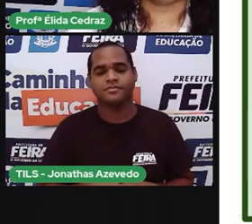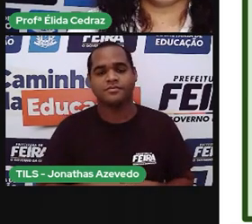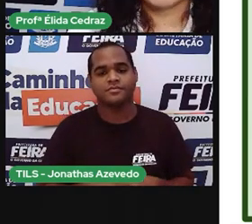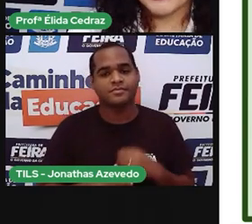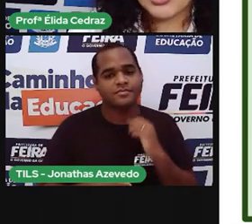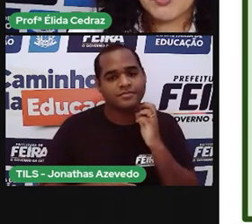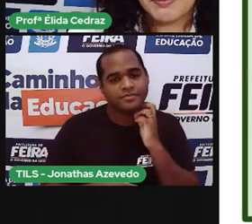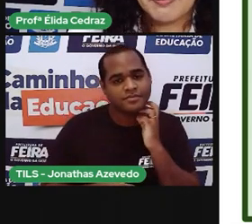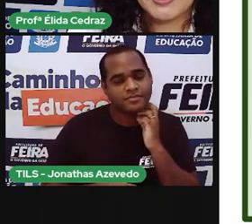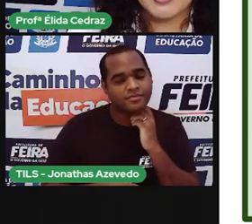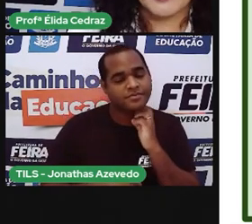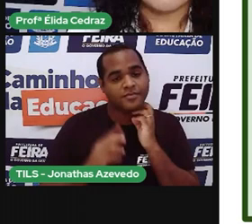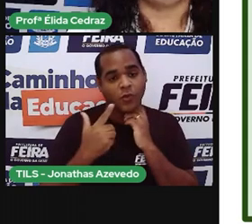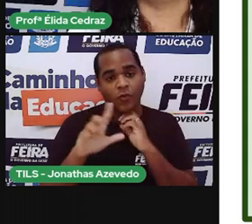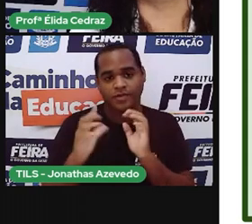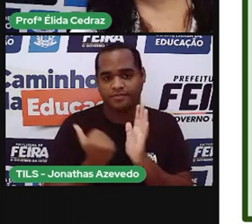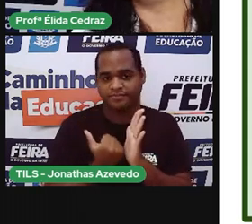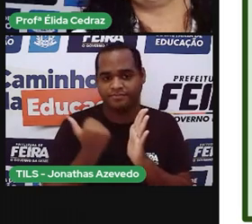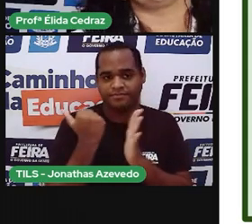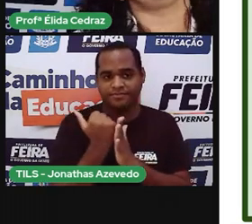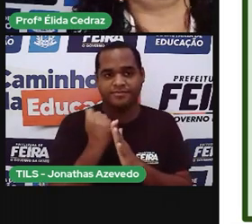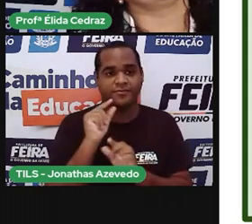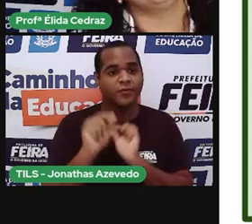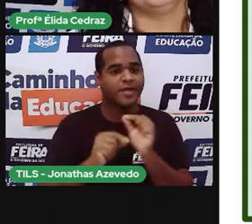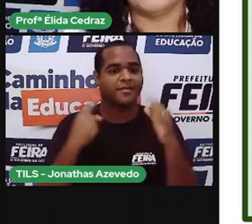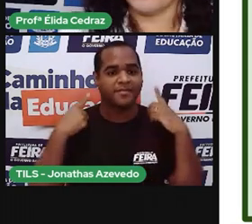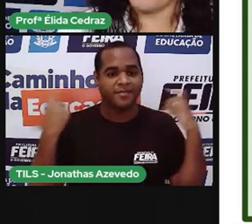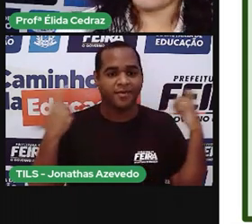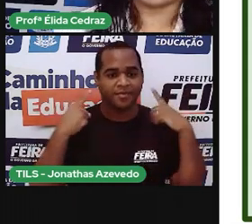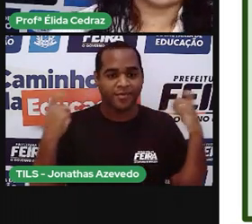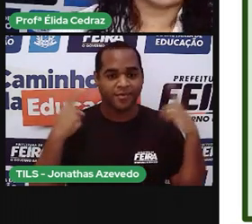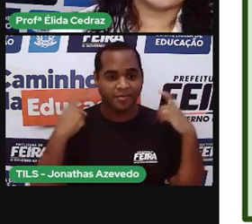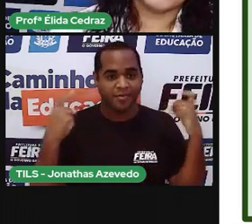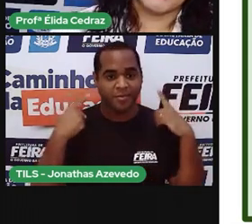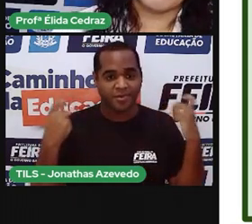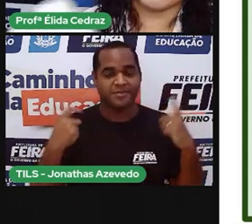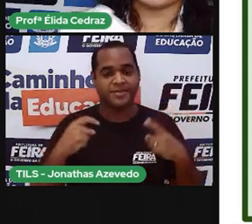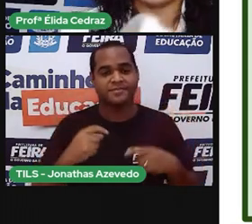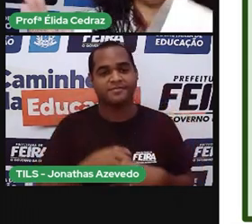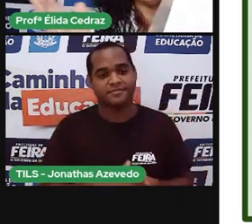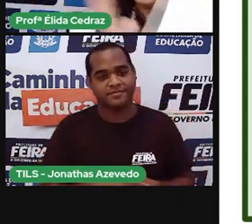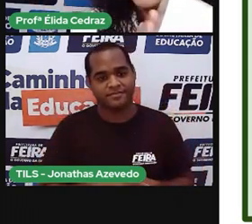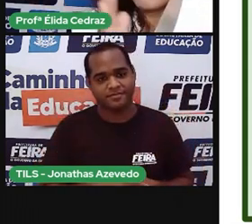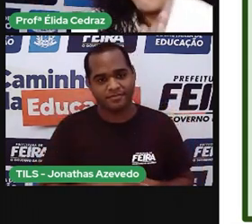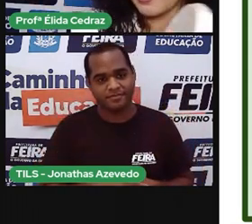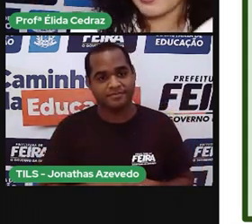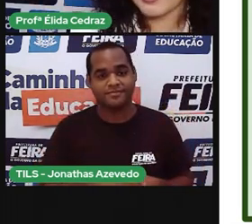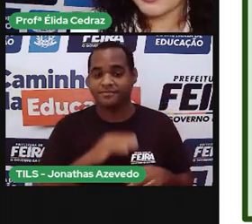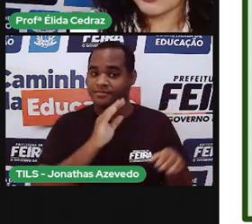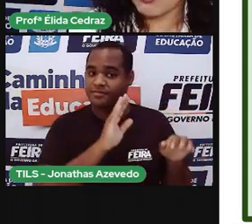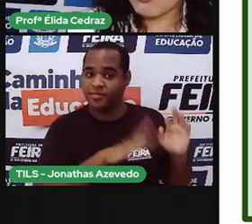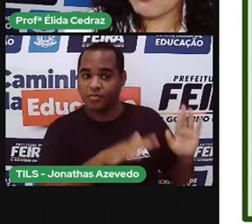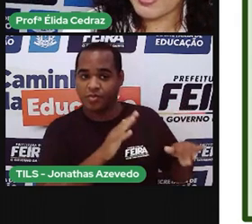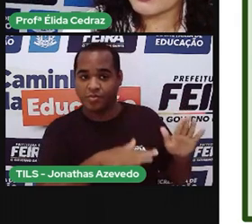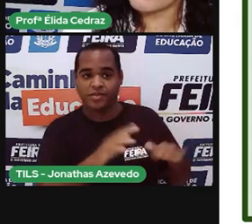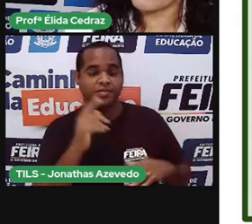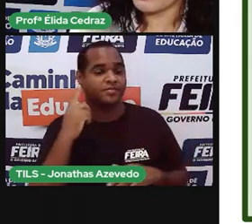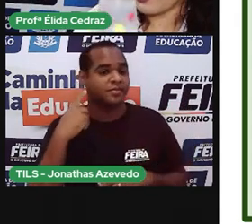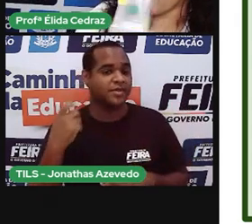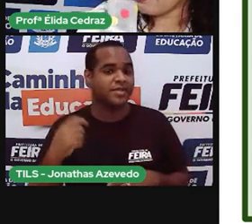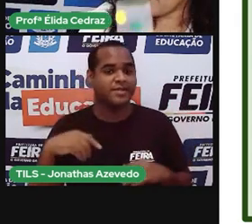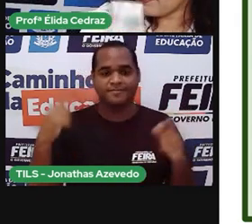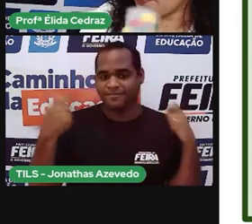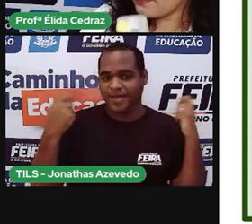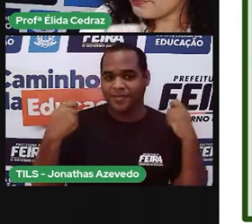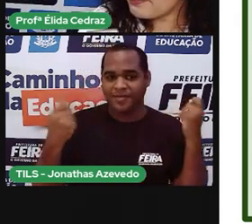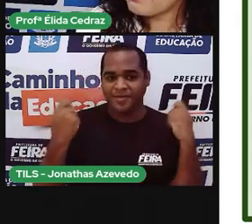a atividade complementar é vamos fazer barulho e é justamente onde você vai ou pé